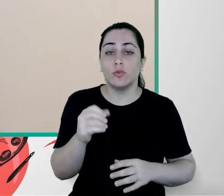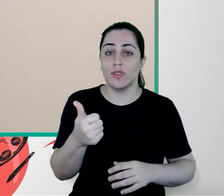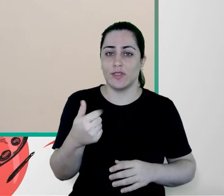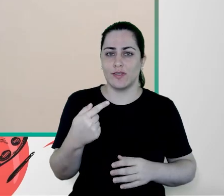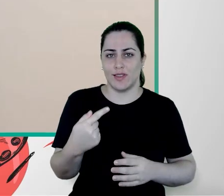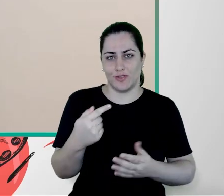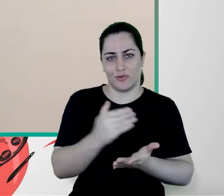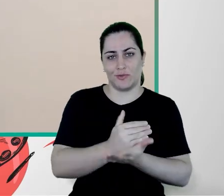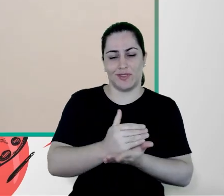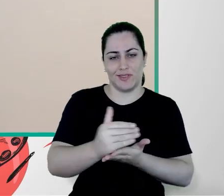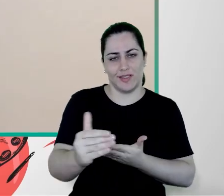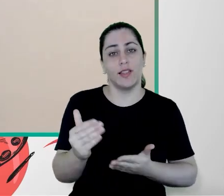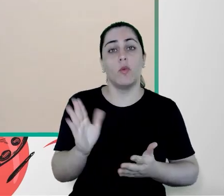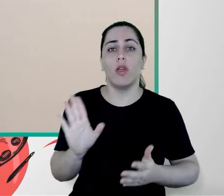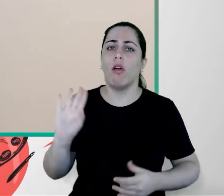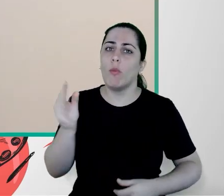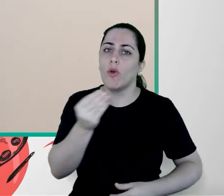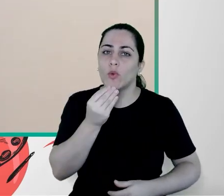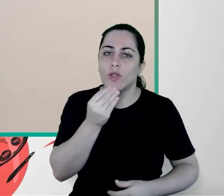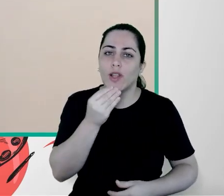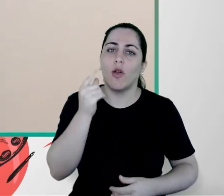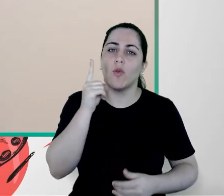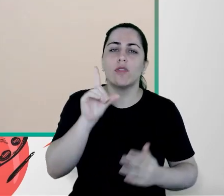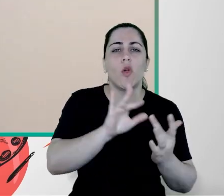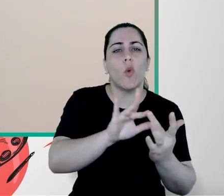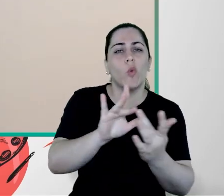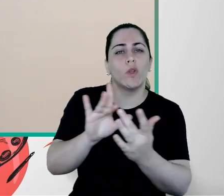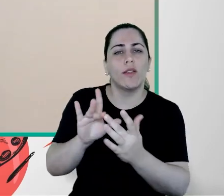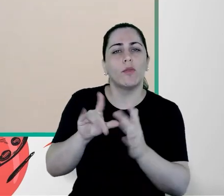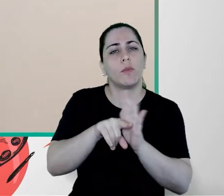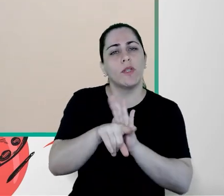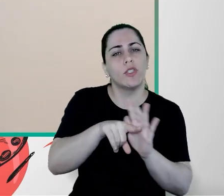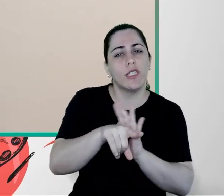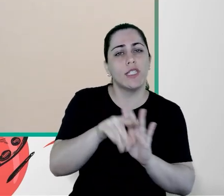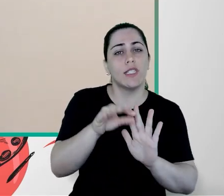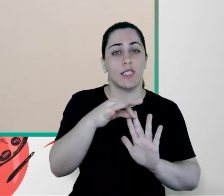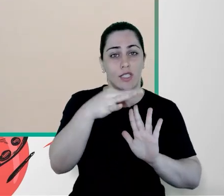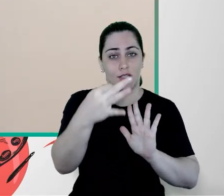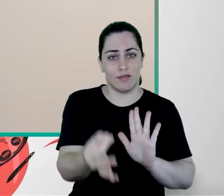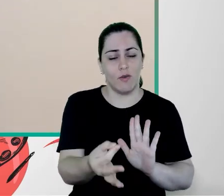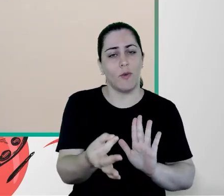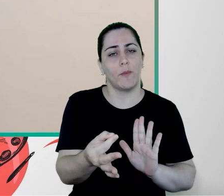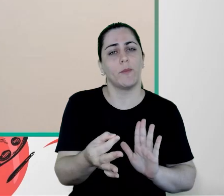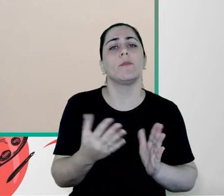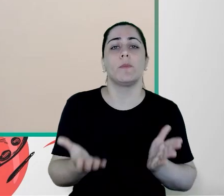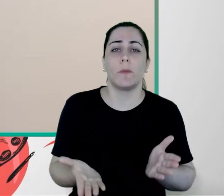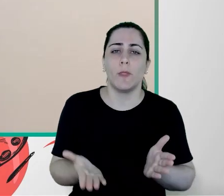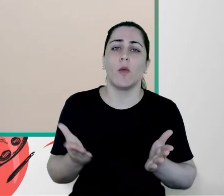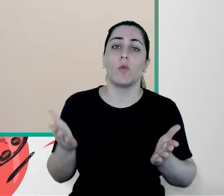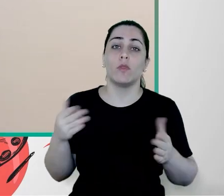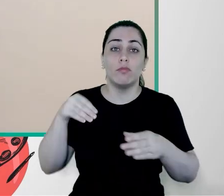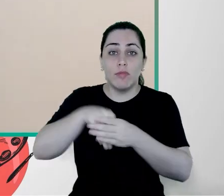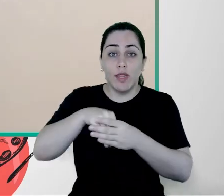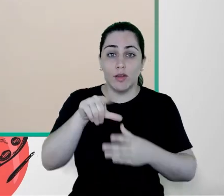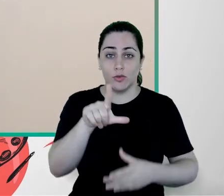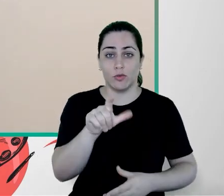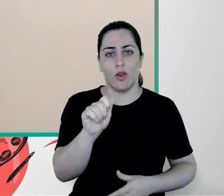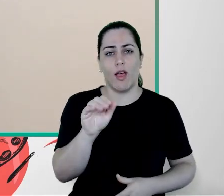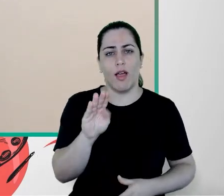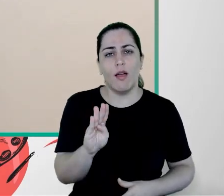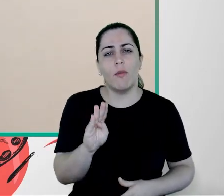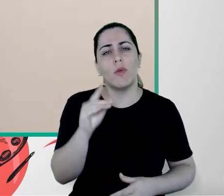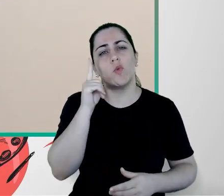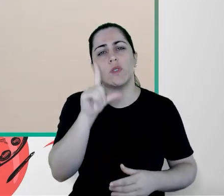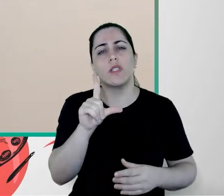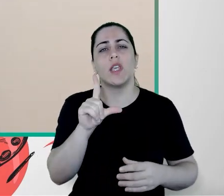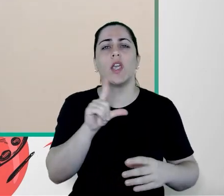E nele, eu tive a oportunidade de ter contato com a pesquisa e extensão. Através do laboratório, eu pude ter contato